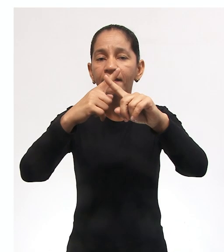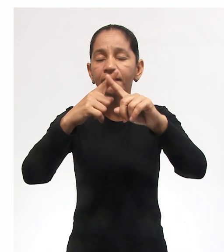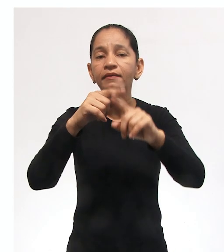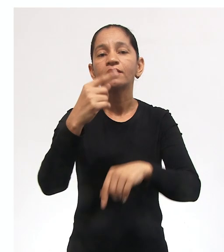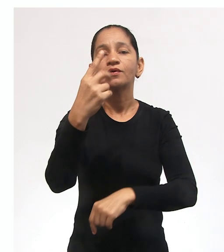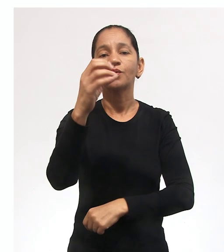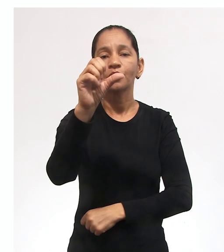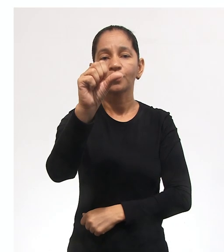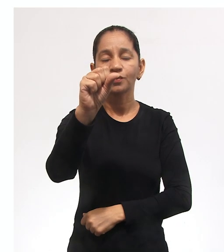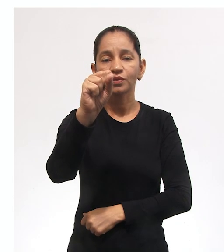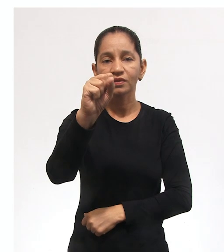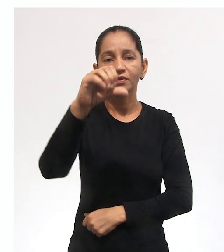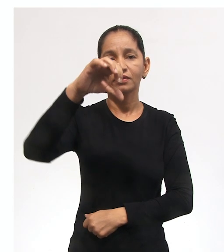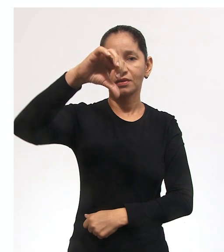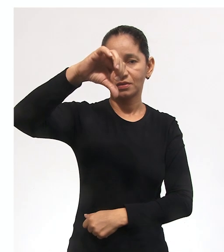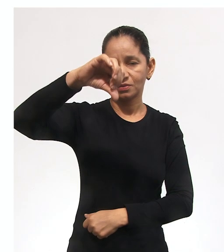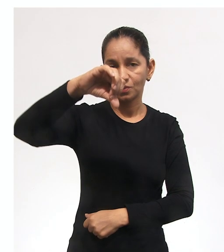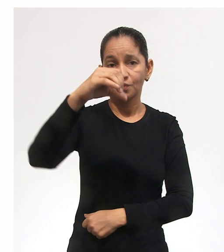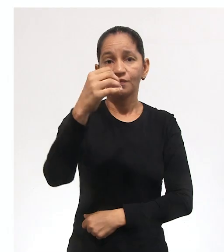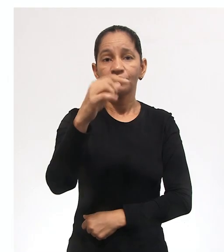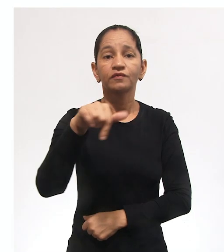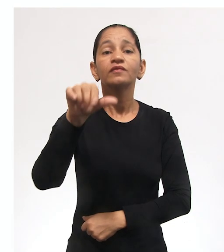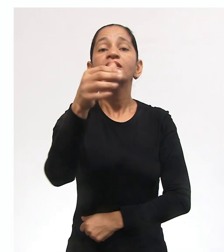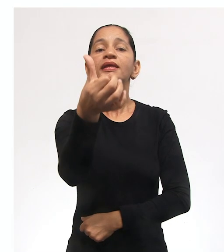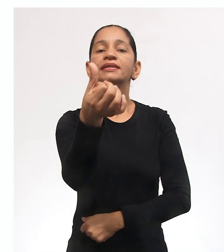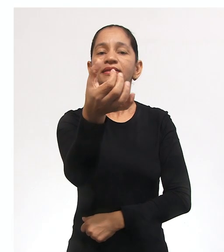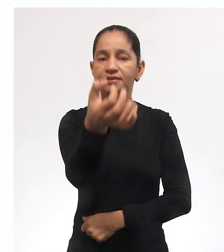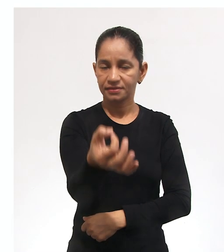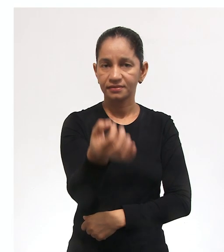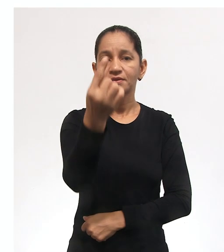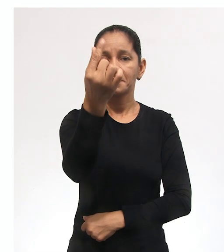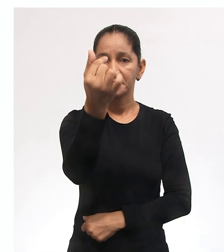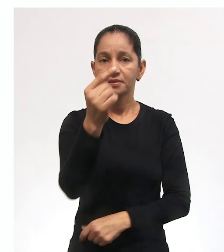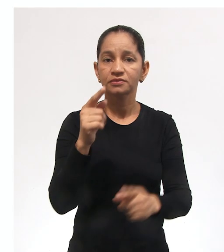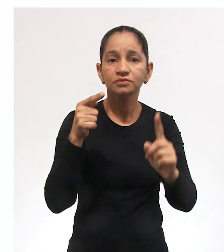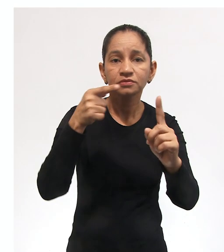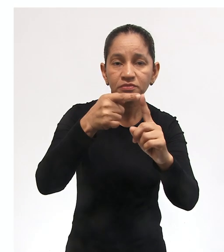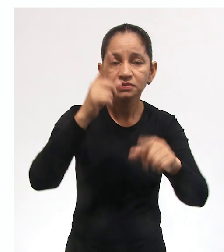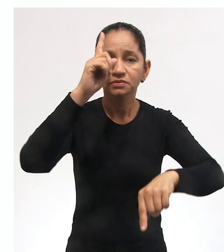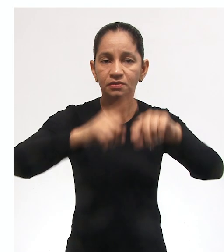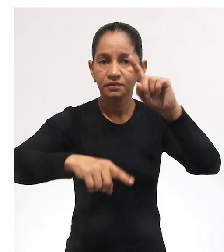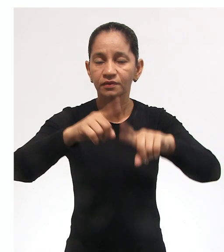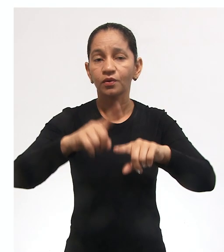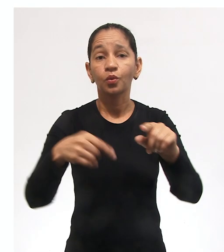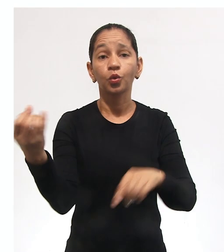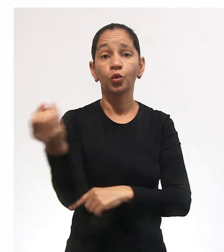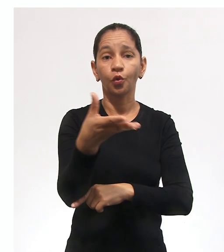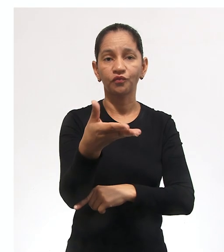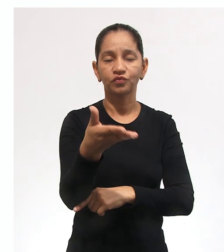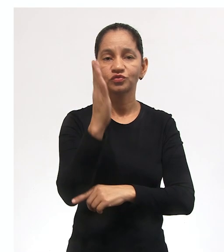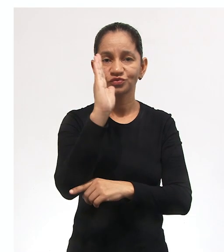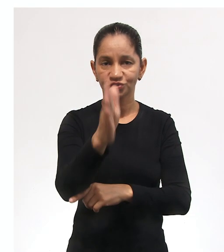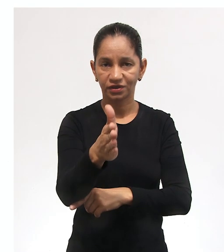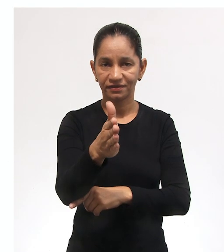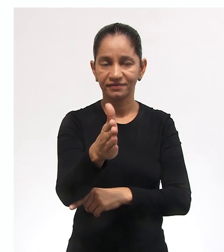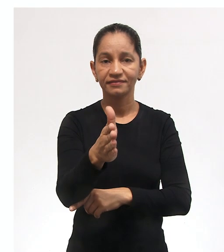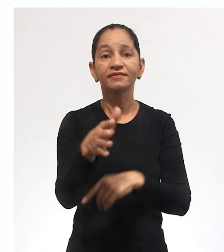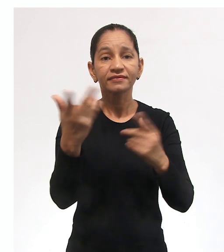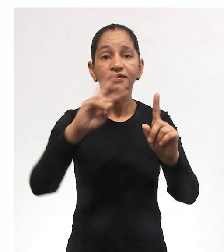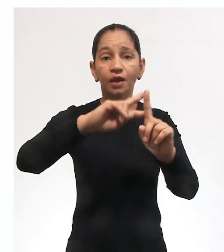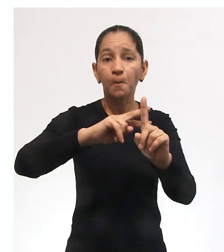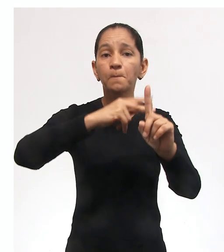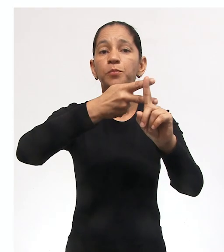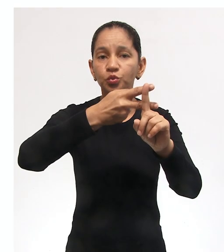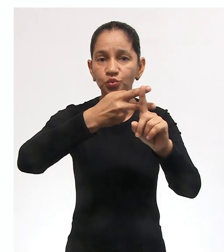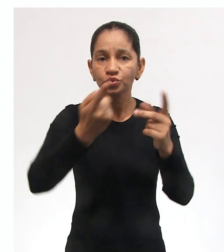1,12, 89,60. Ou seja, o preço com reajuste é 89,60. Como